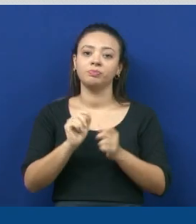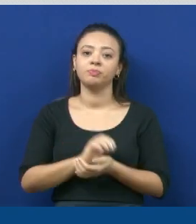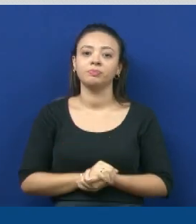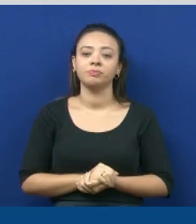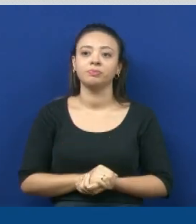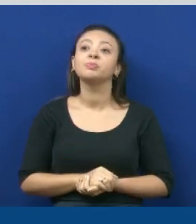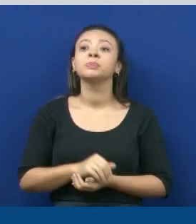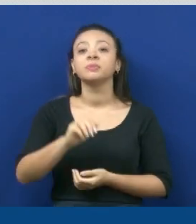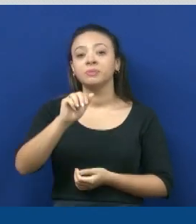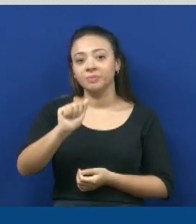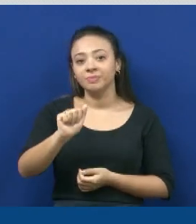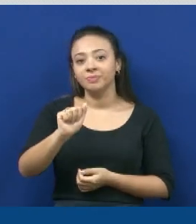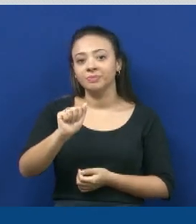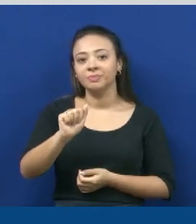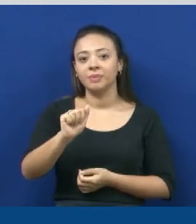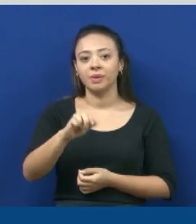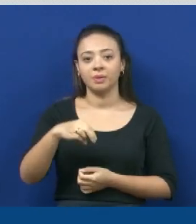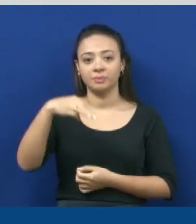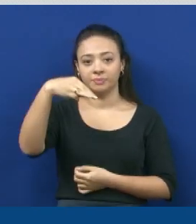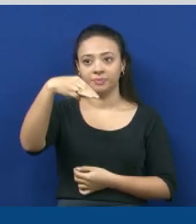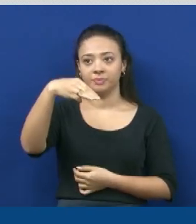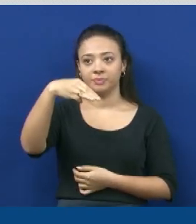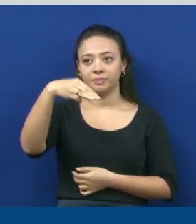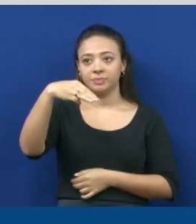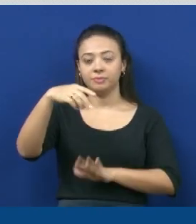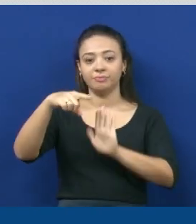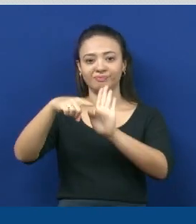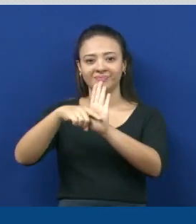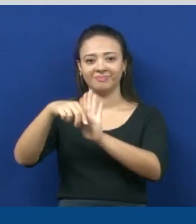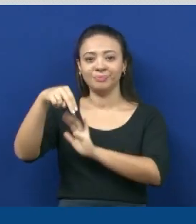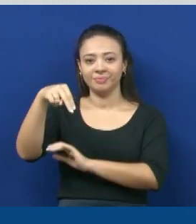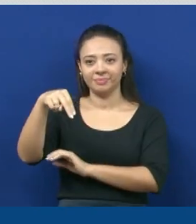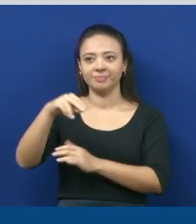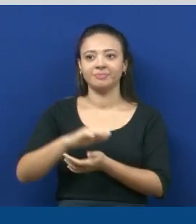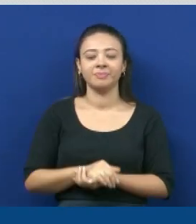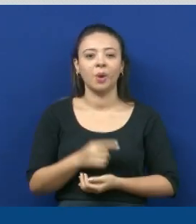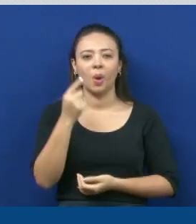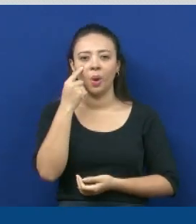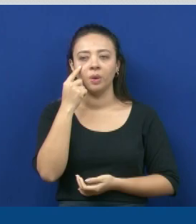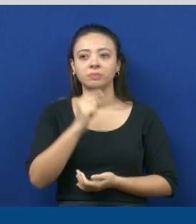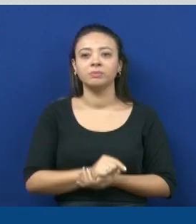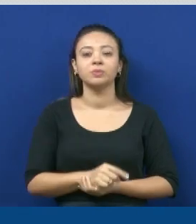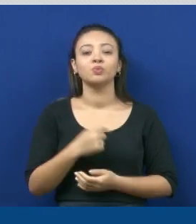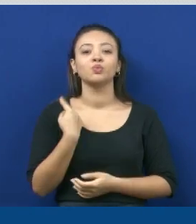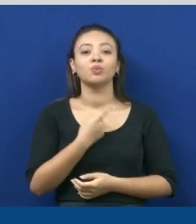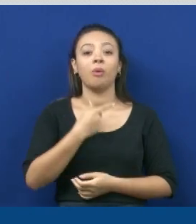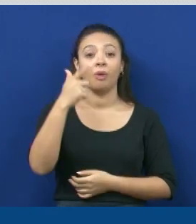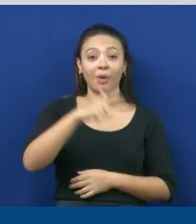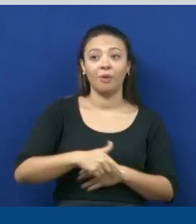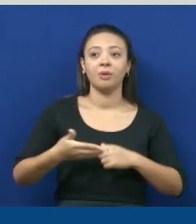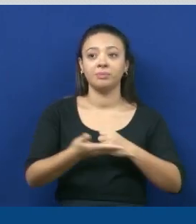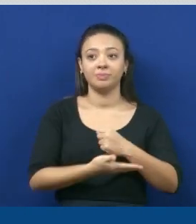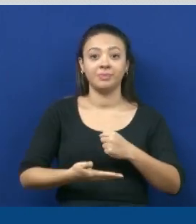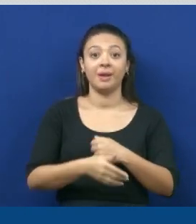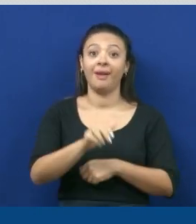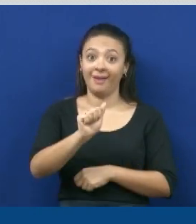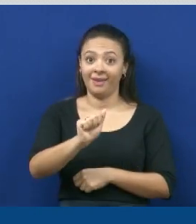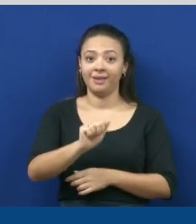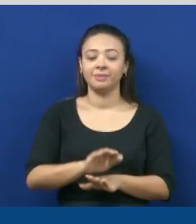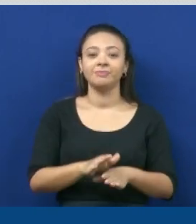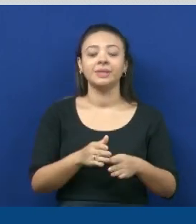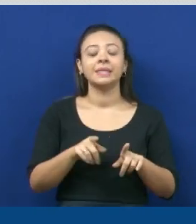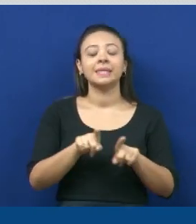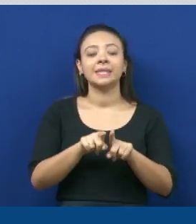um A elevado a M menos N. Então, observe, o que foi feito ali? A A gente repetiu a base, que no caso é A, e subtraímos